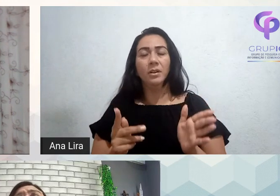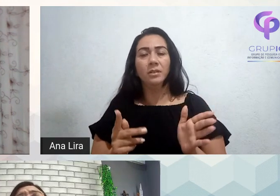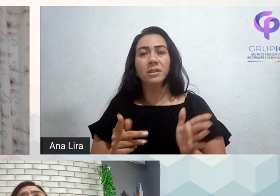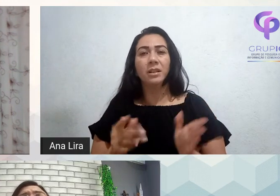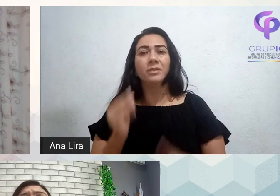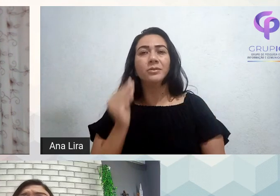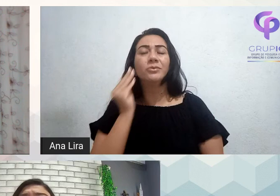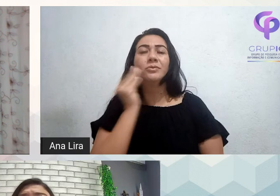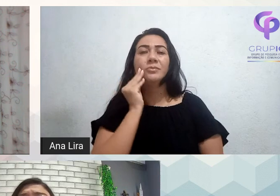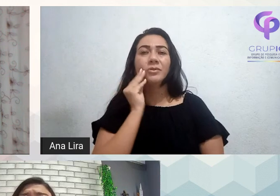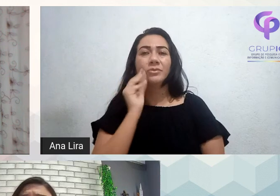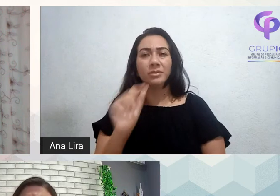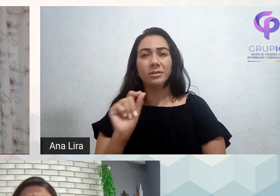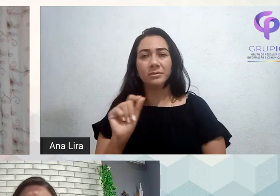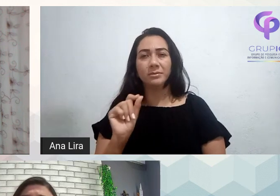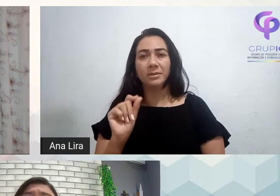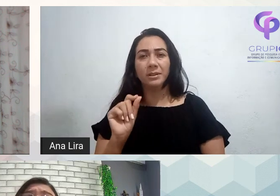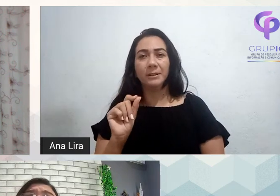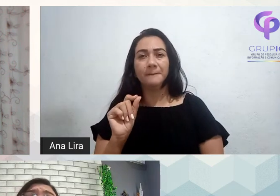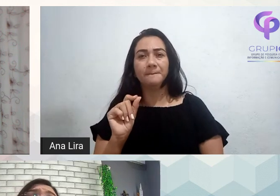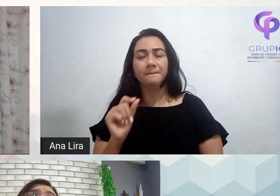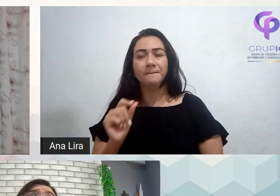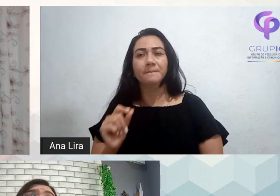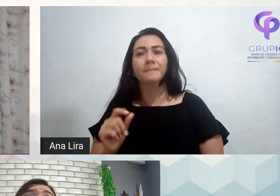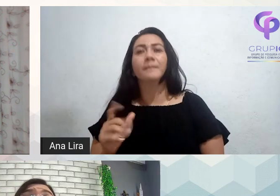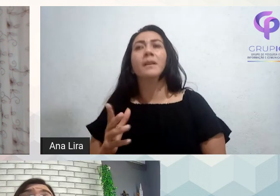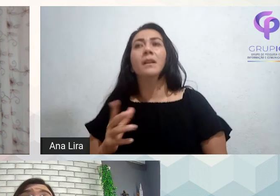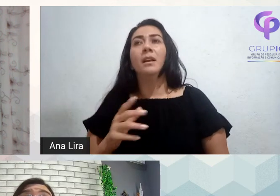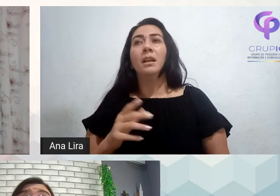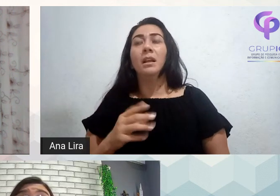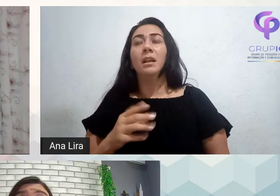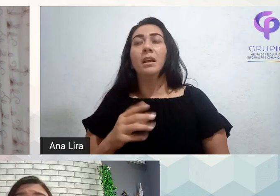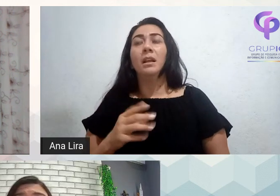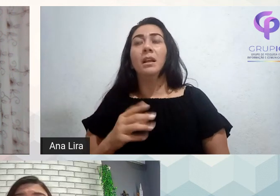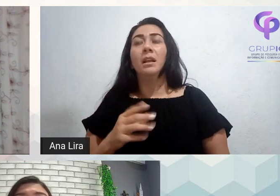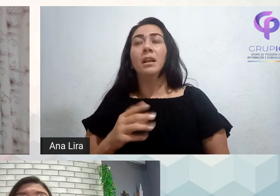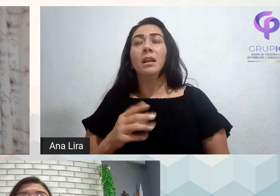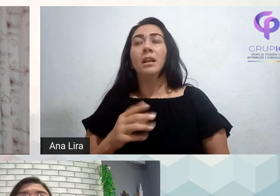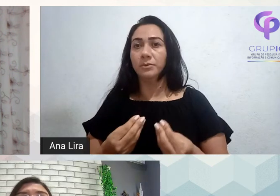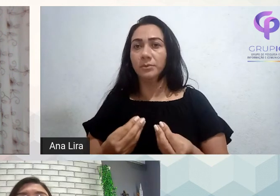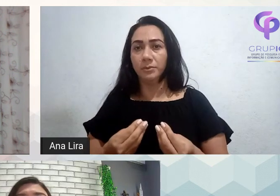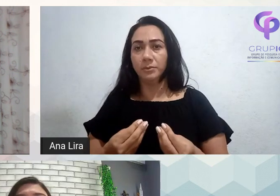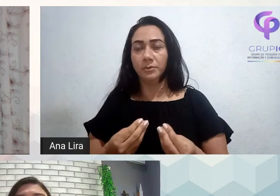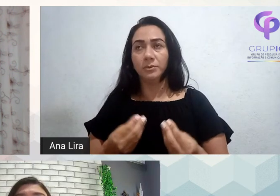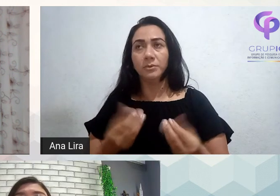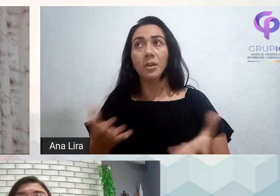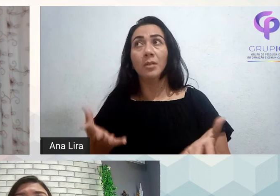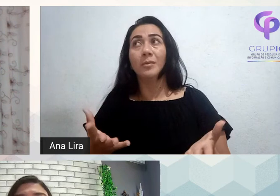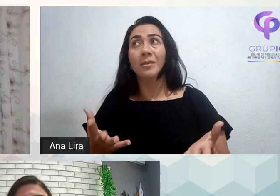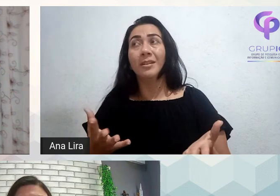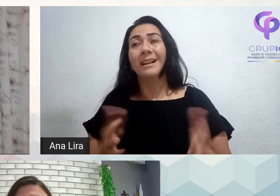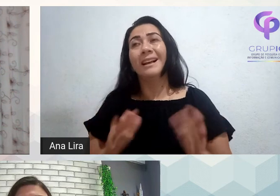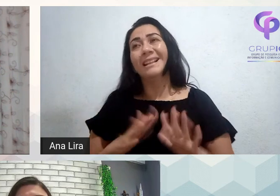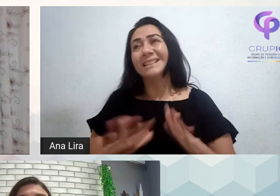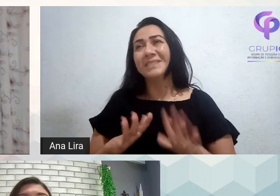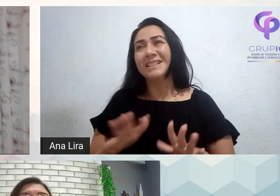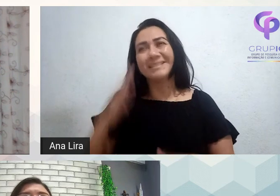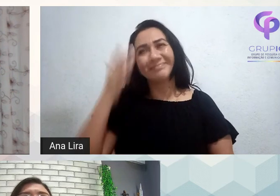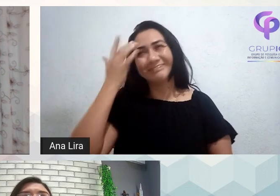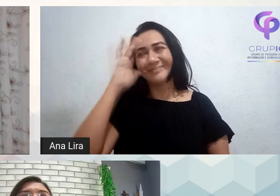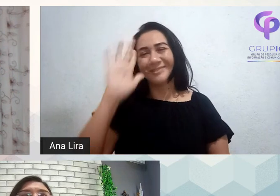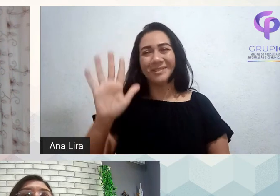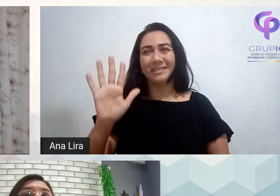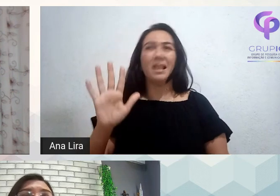mais renegada, que as pessoas não gostam muito, porque não tem noção do papel, da importância,